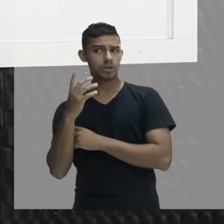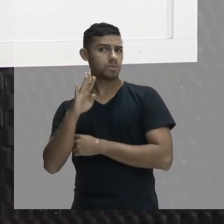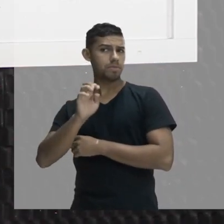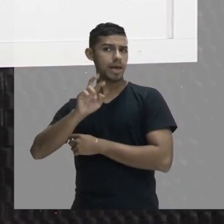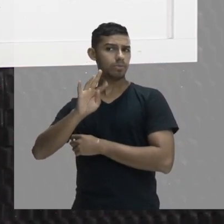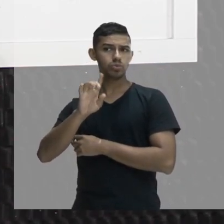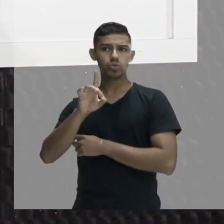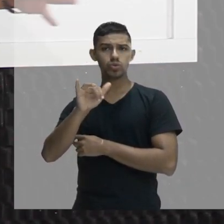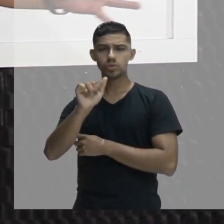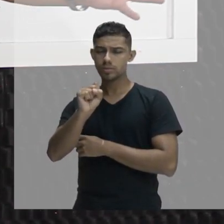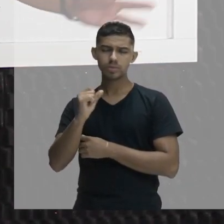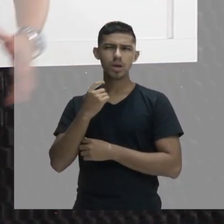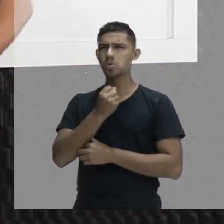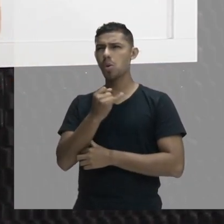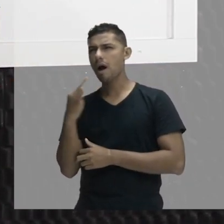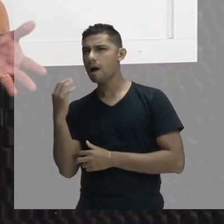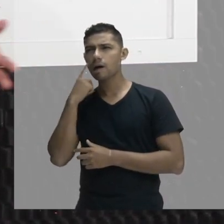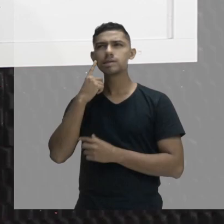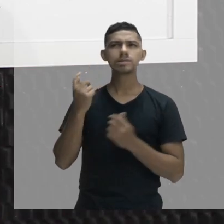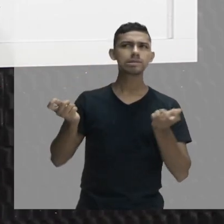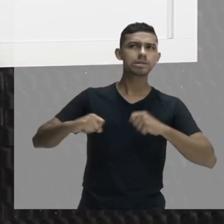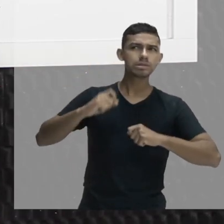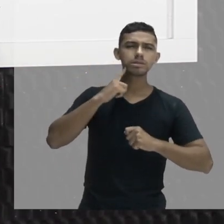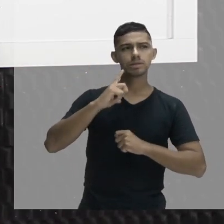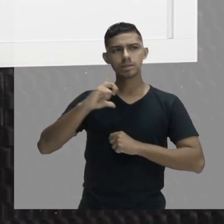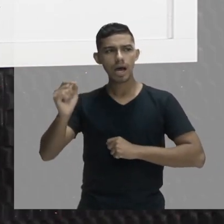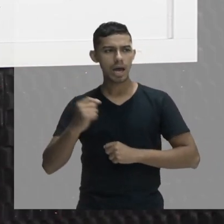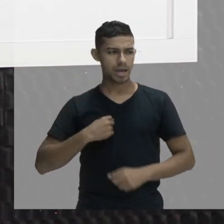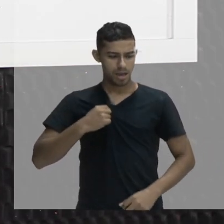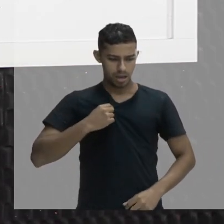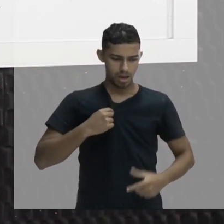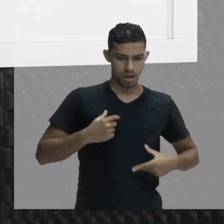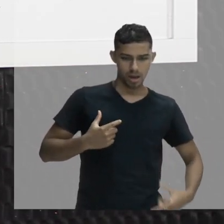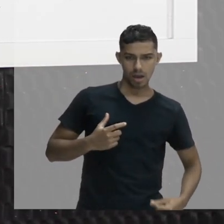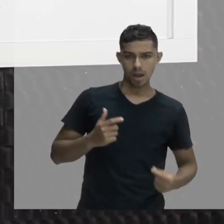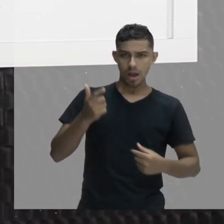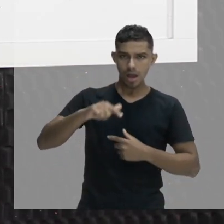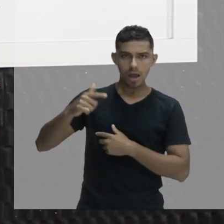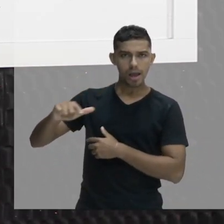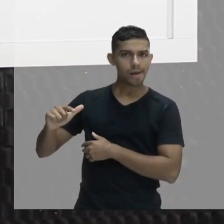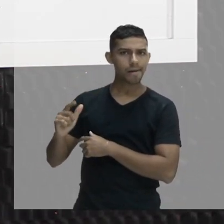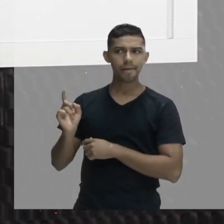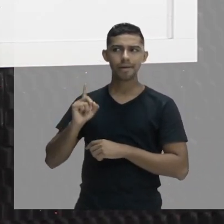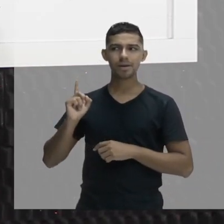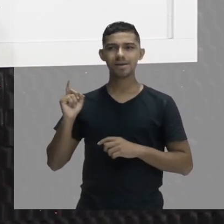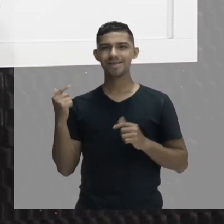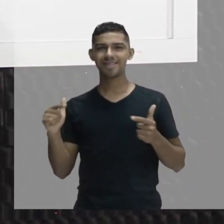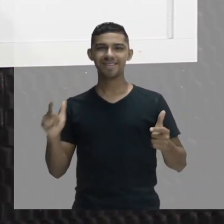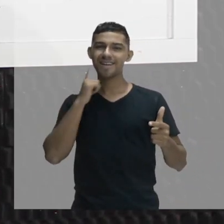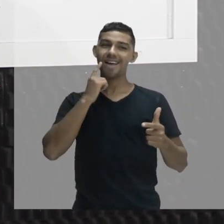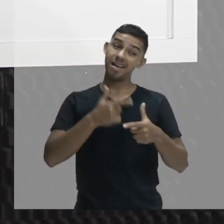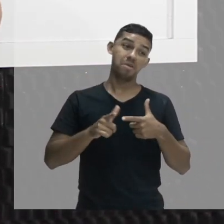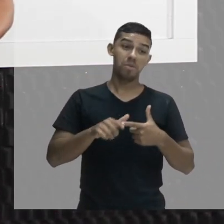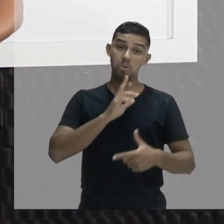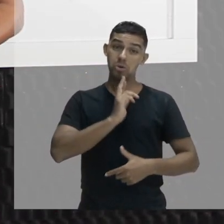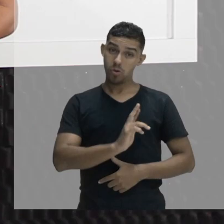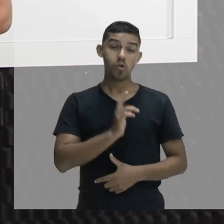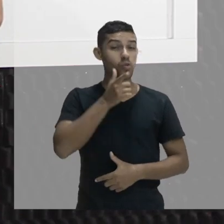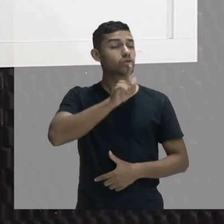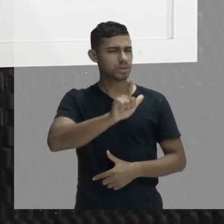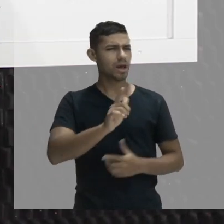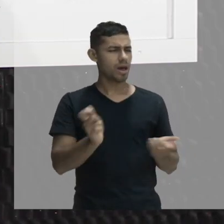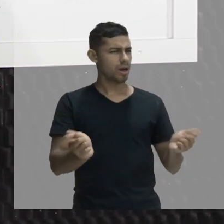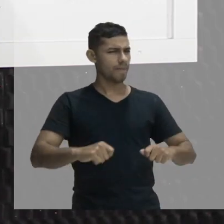repetir minha roupa. Quantas maneiras diferentes eu posso sair sem haver repetição na minha roupa? Tá? É um problema que você